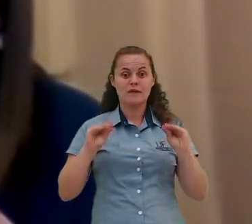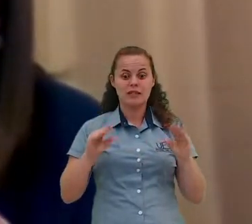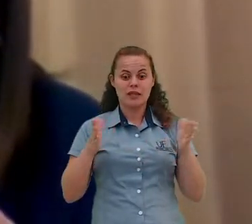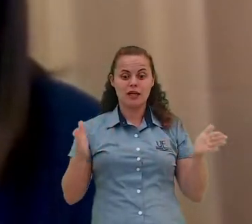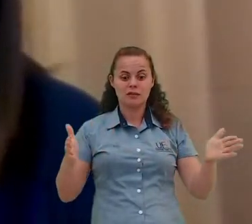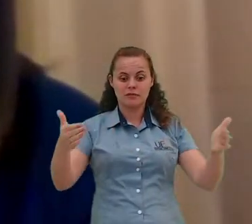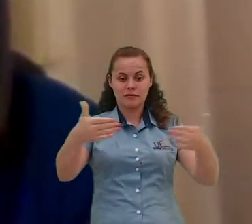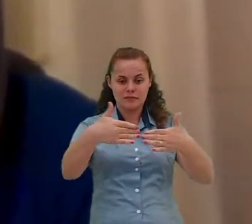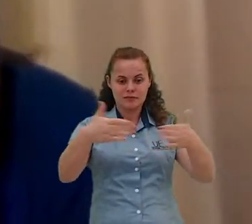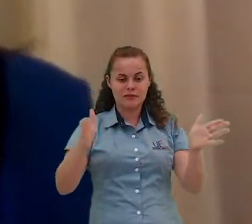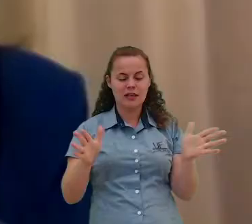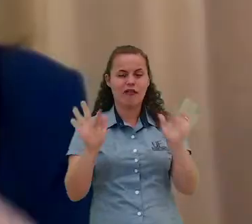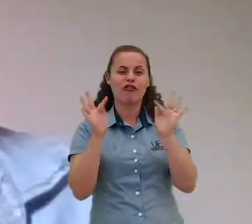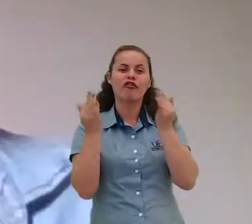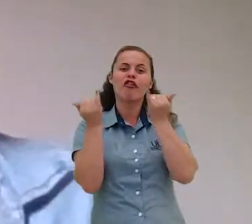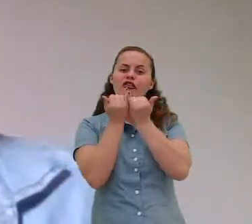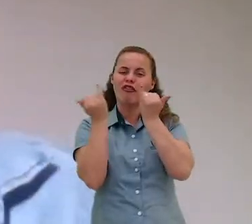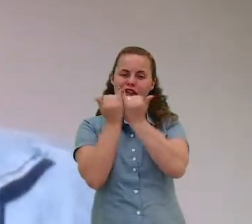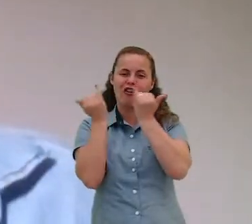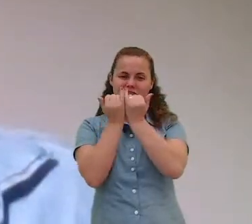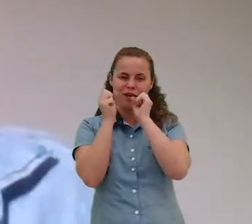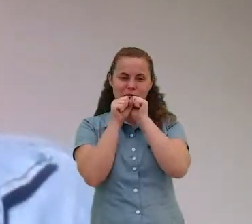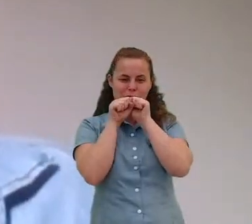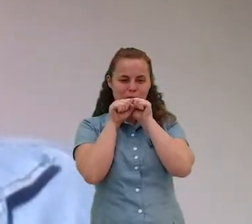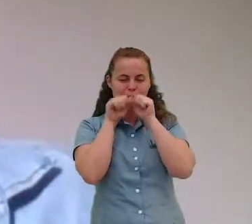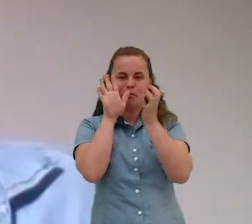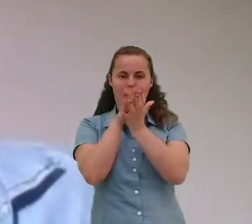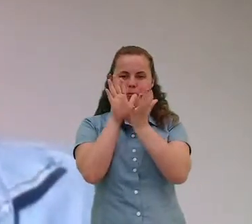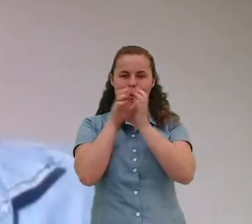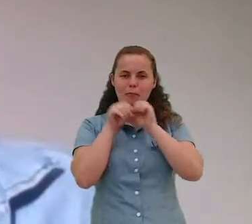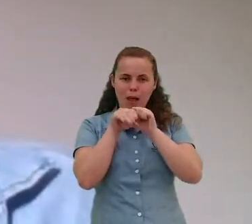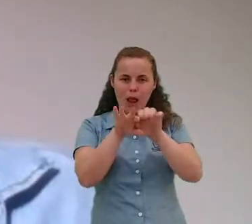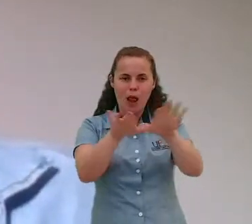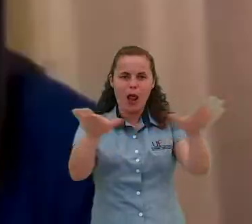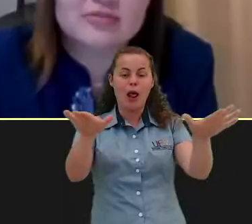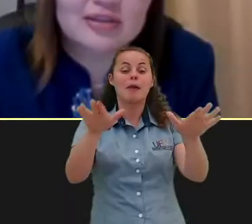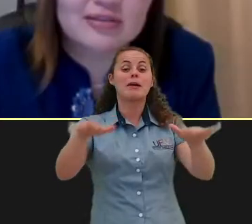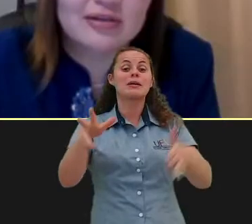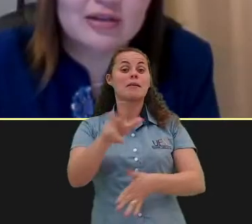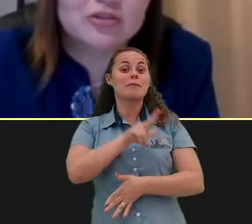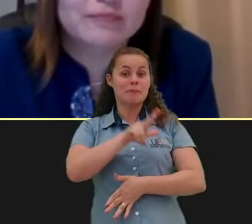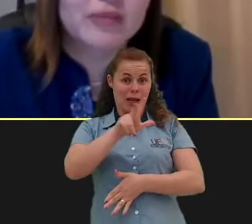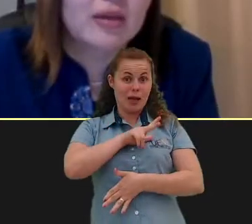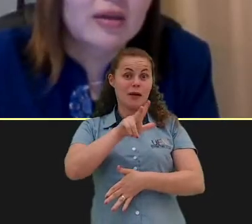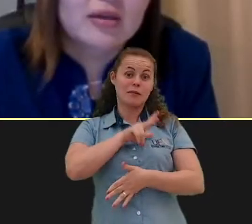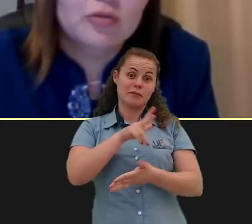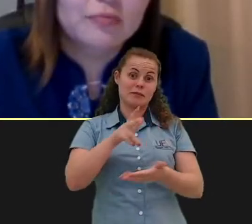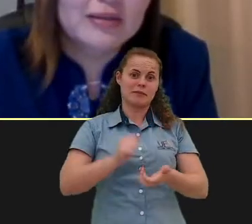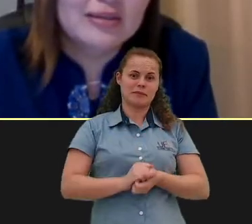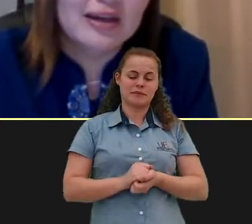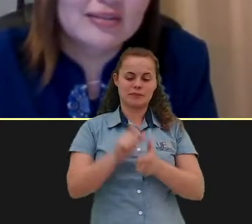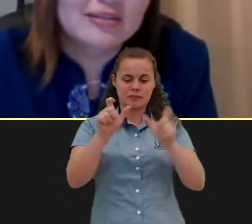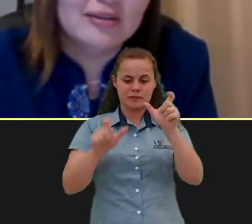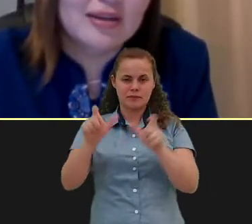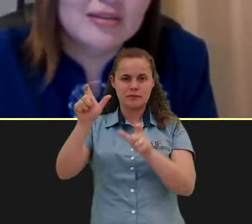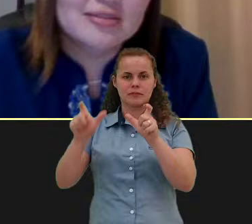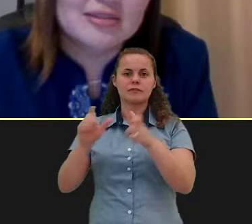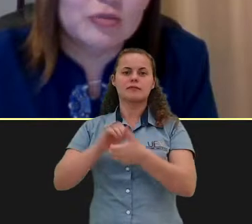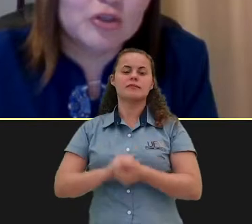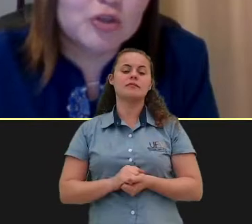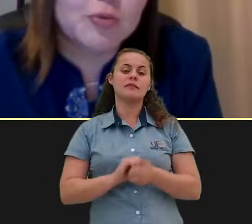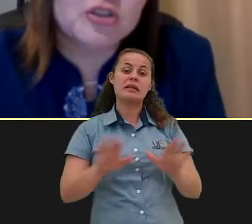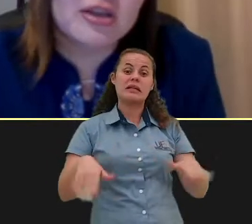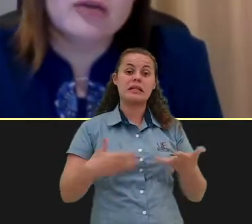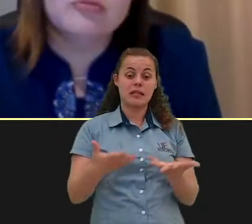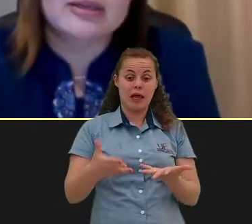fofoca, né, que o pessoal usa. Mas eu acho perfeito para a questão da privacidade os dados na internet. E com Big Data é assim,